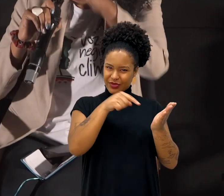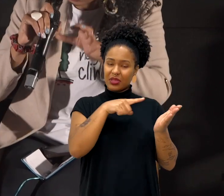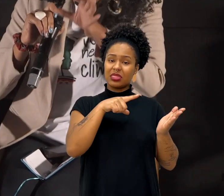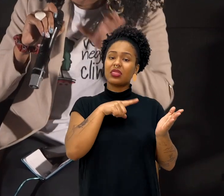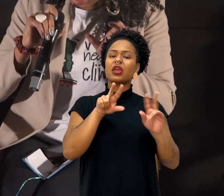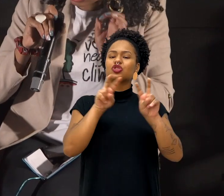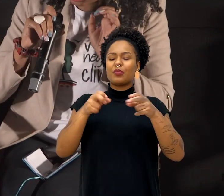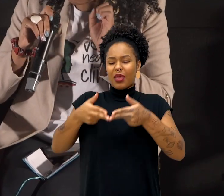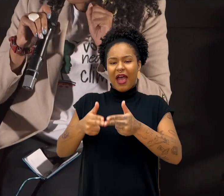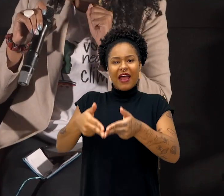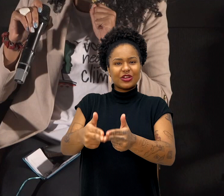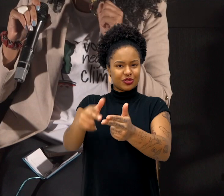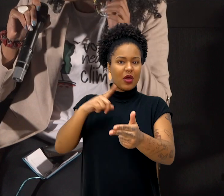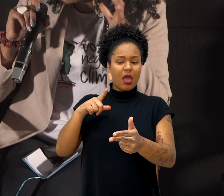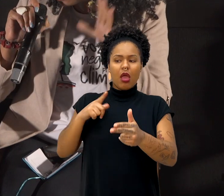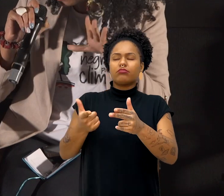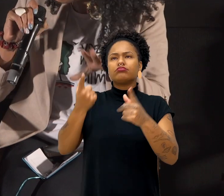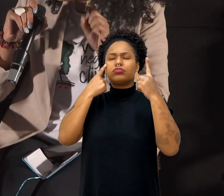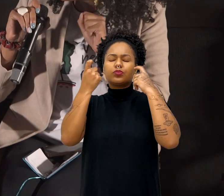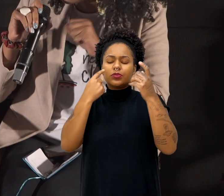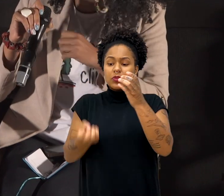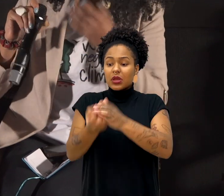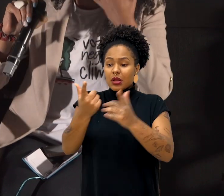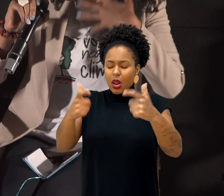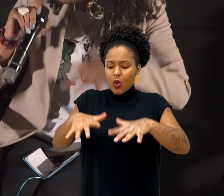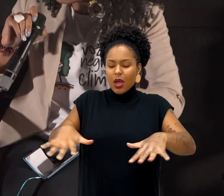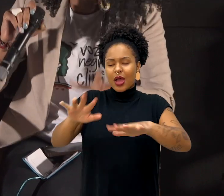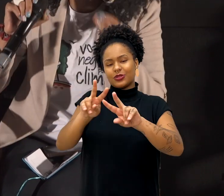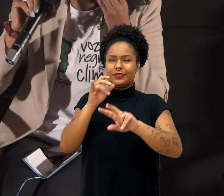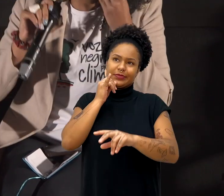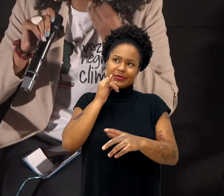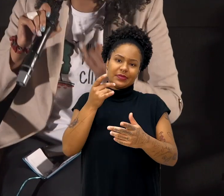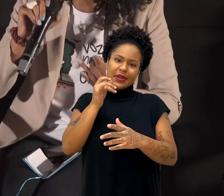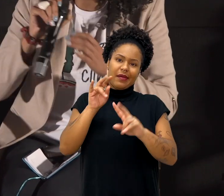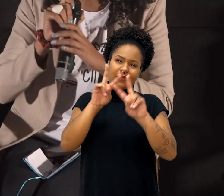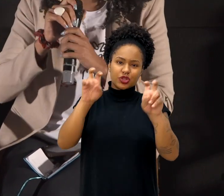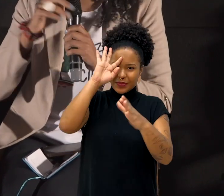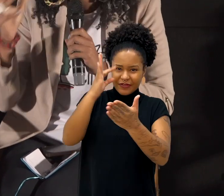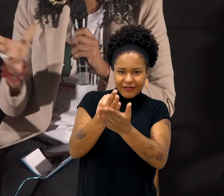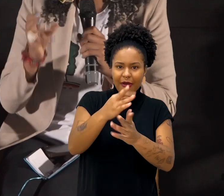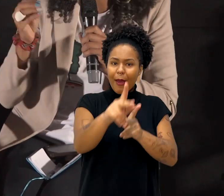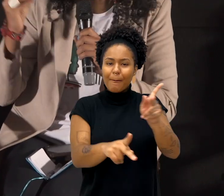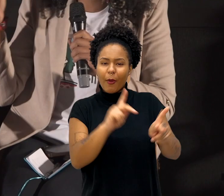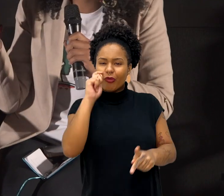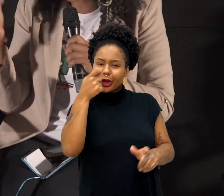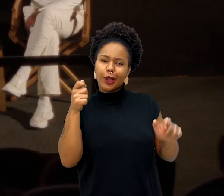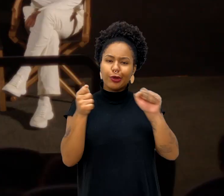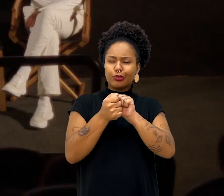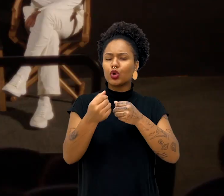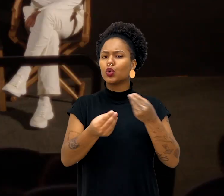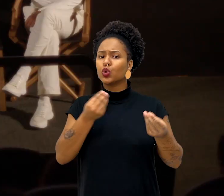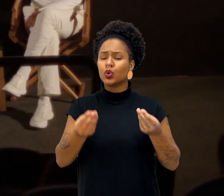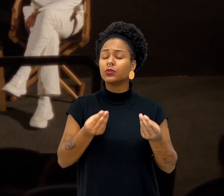Malcolm ele tem uma parte que fala sobre a Arca de Noé, que constrói todo esse lugar onde fala